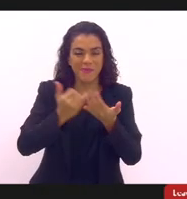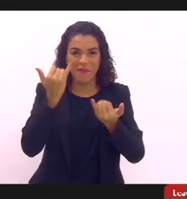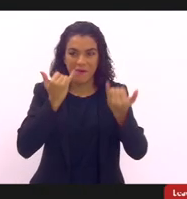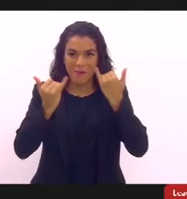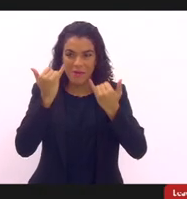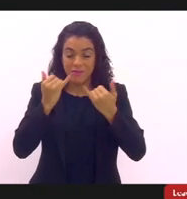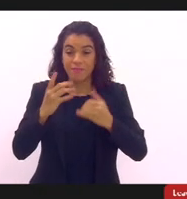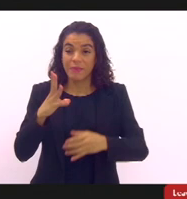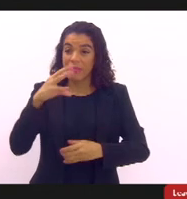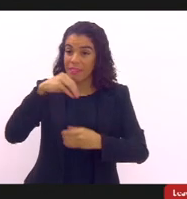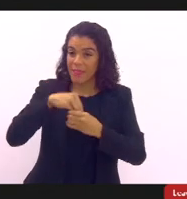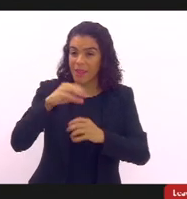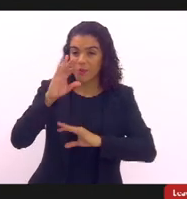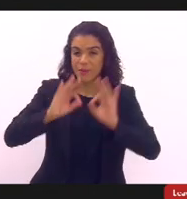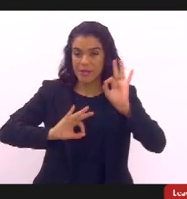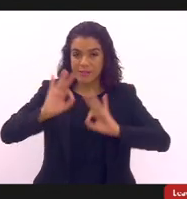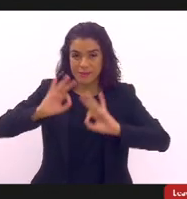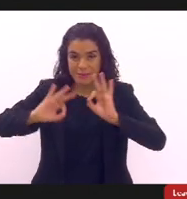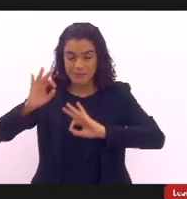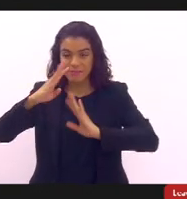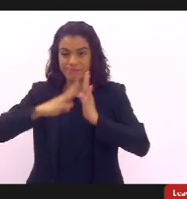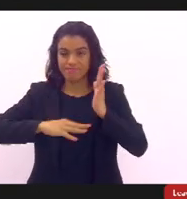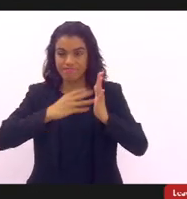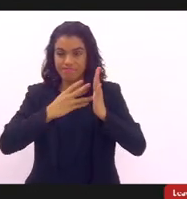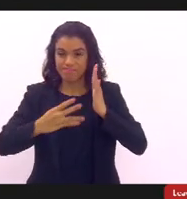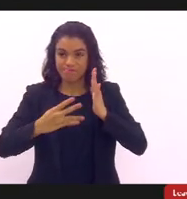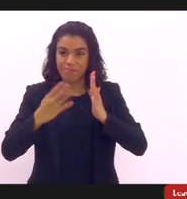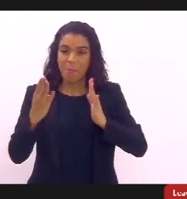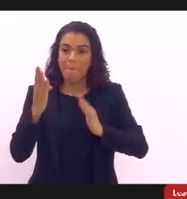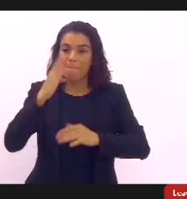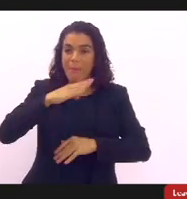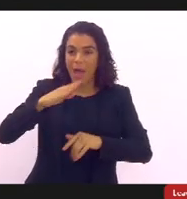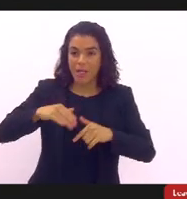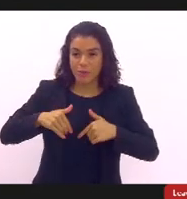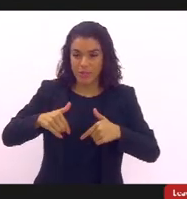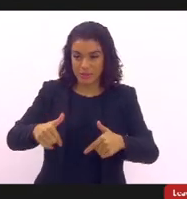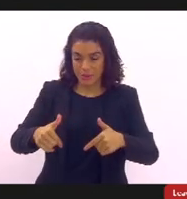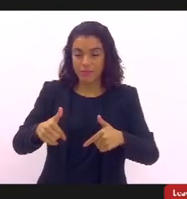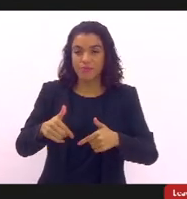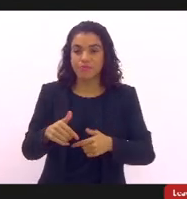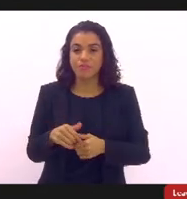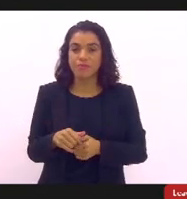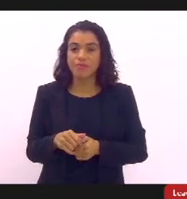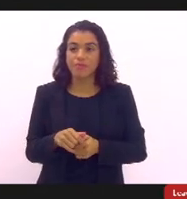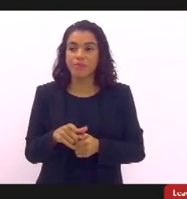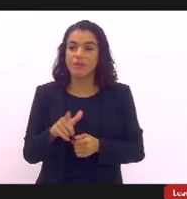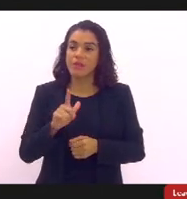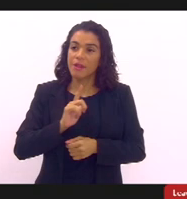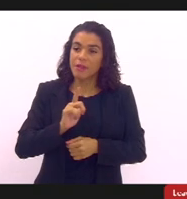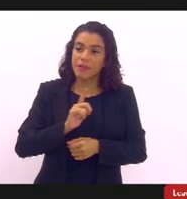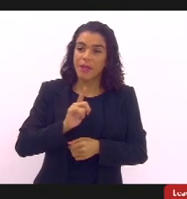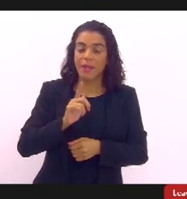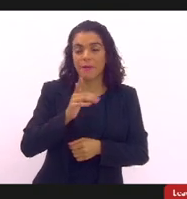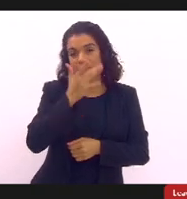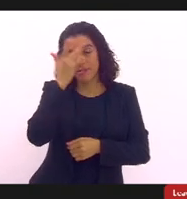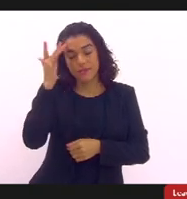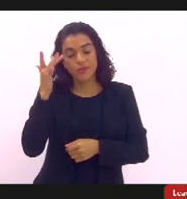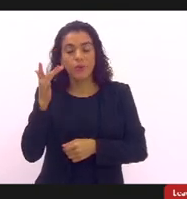desse diagnóstico das macroações para acompanhamento de privados de liberdade transferidos e egressos, fluxo de